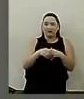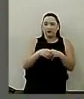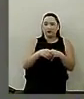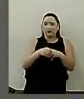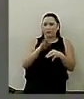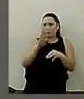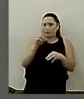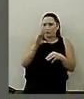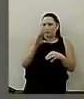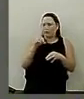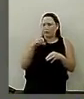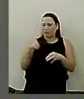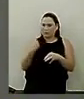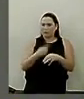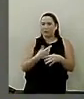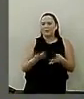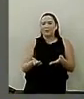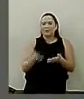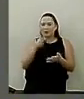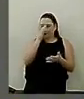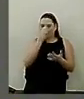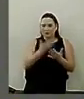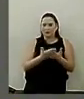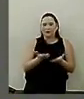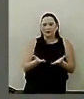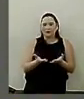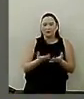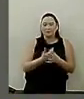bobos somos nós de acreditar que ele estava falando a verdade.